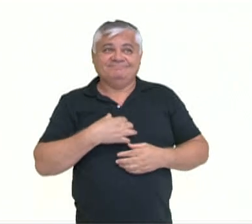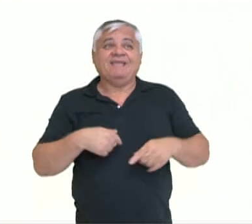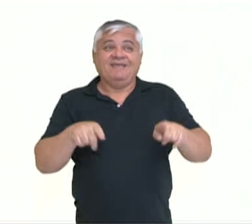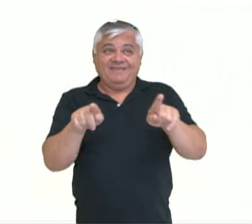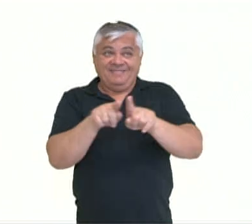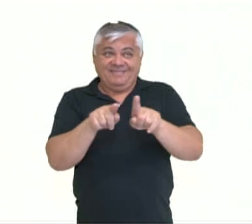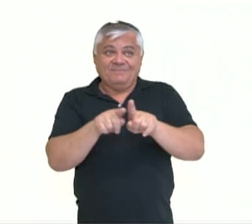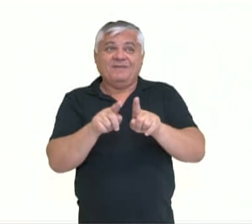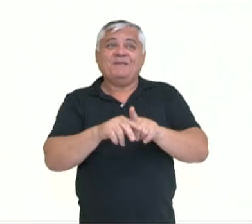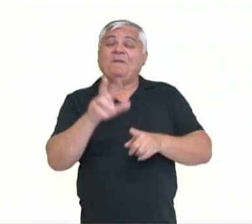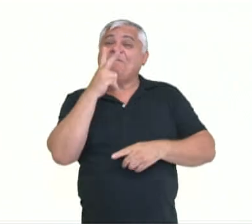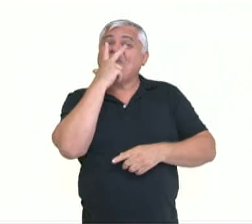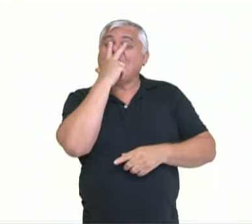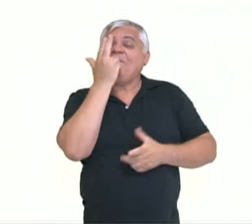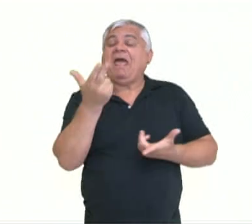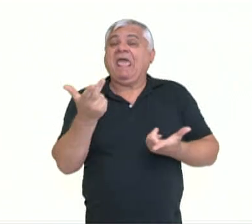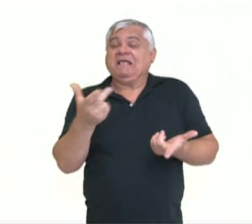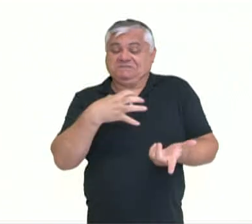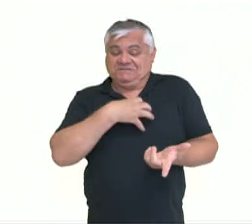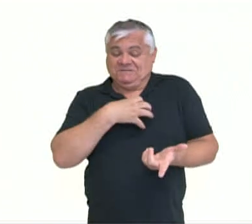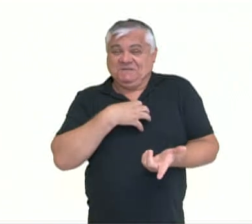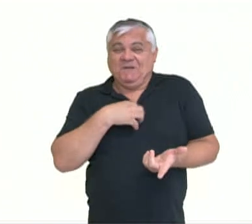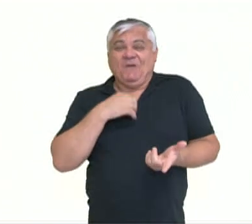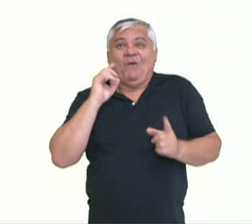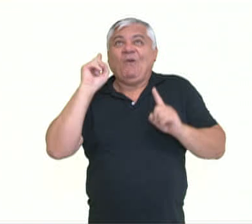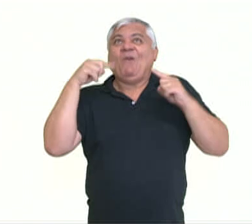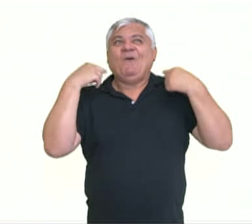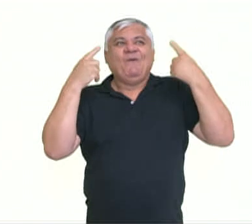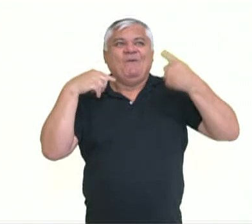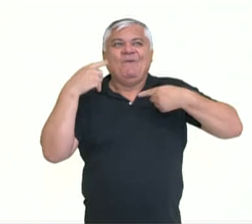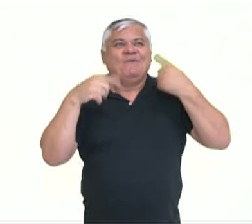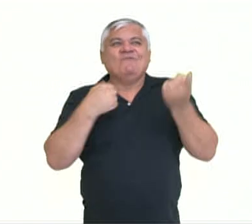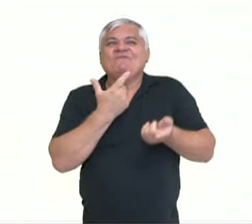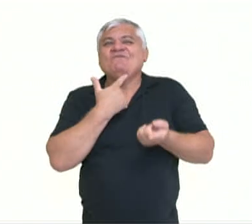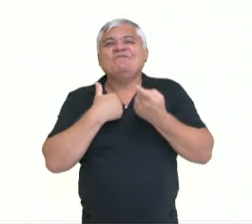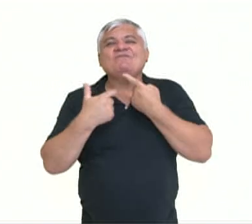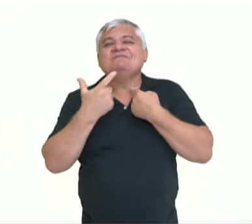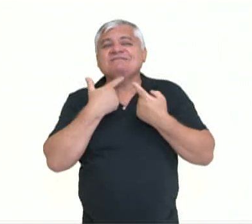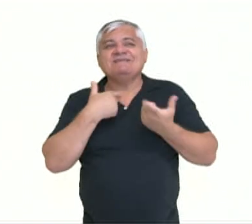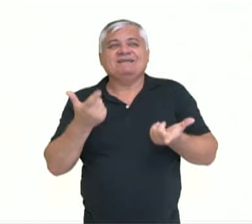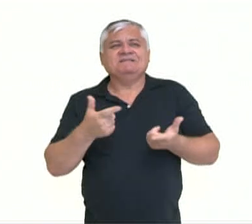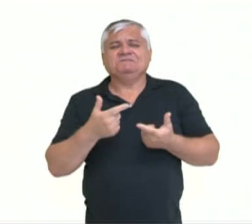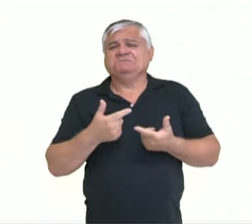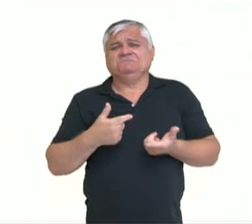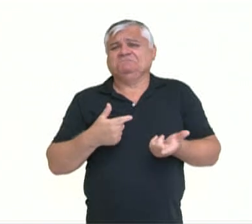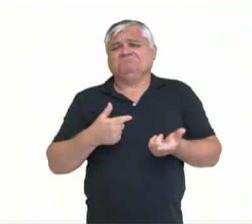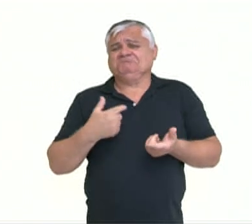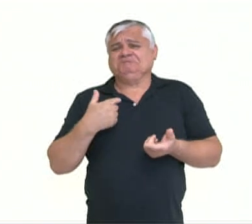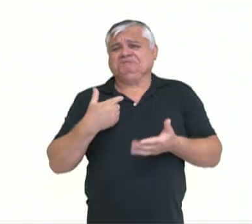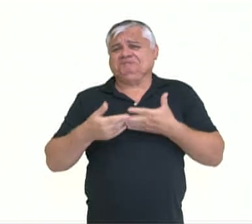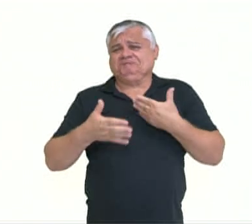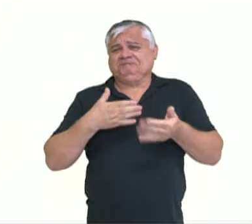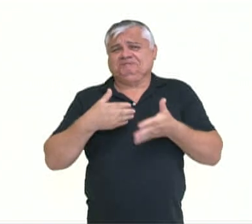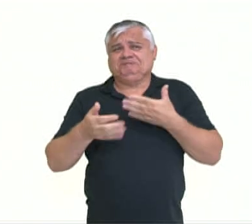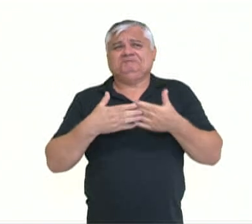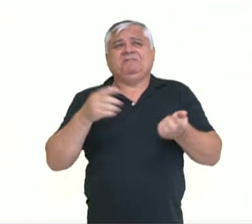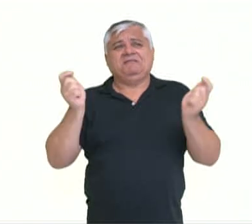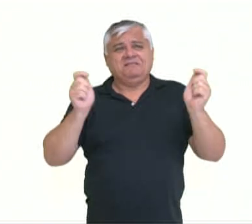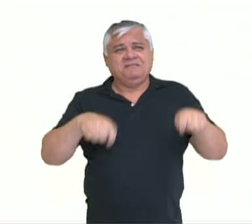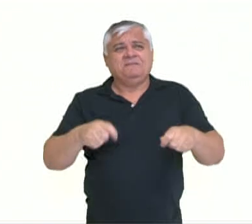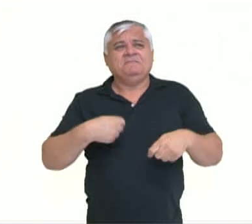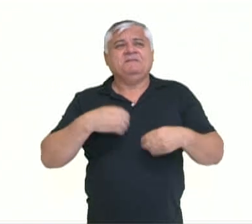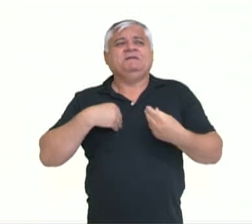é dizer, não me importa, é querer regressar. Regressar valorando lo pouco, saboreando